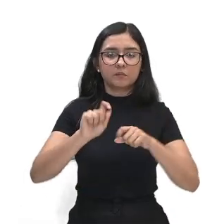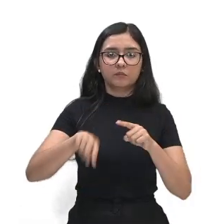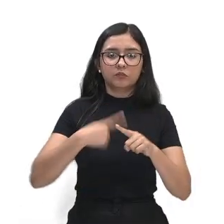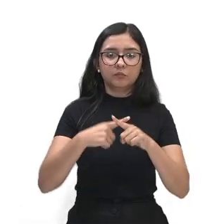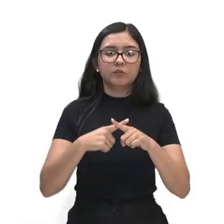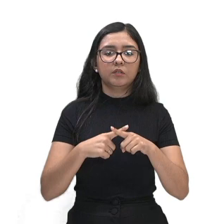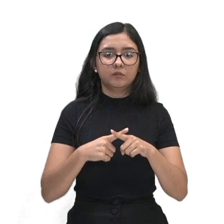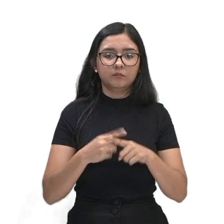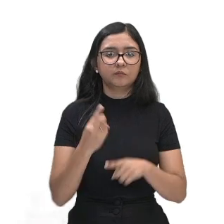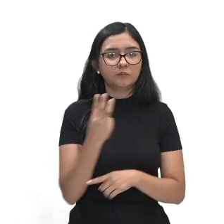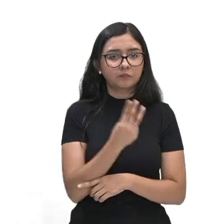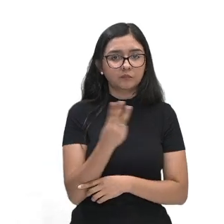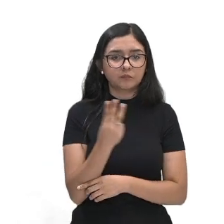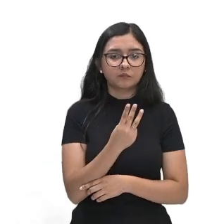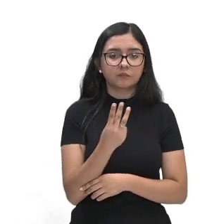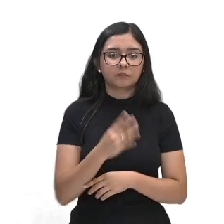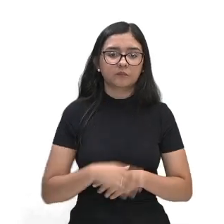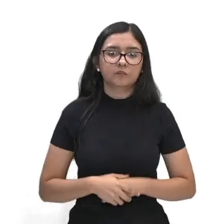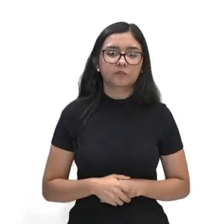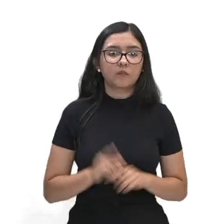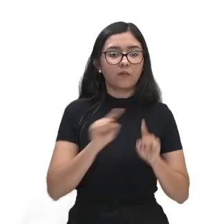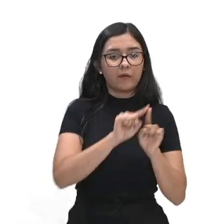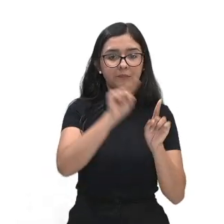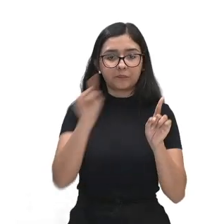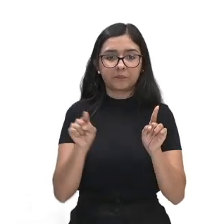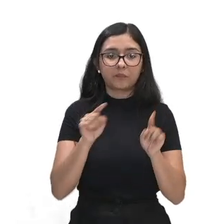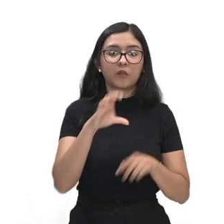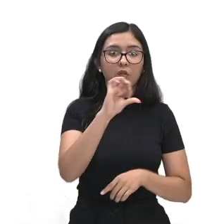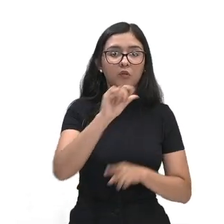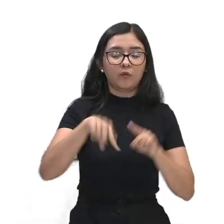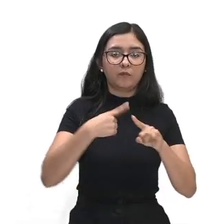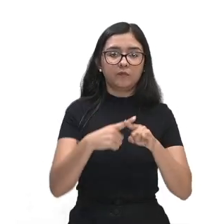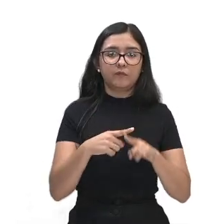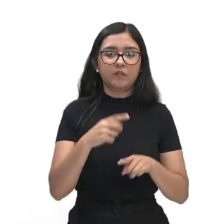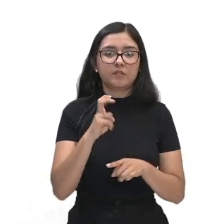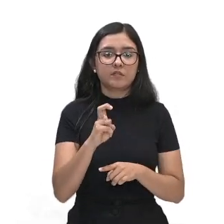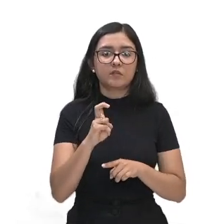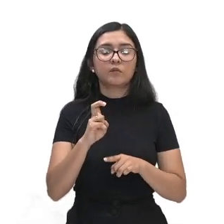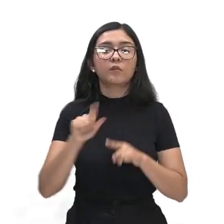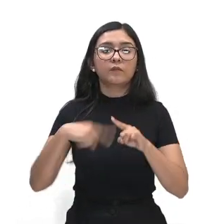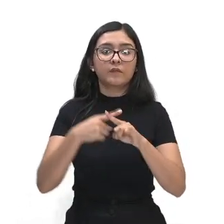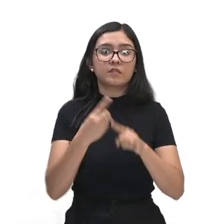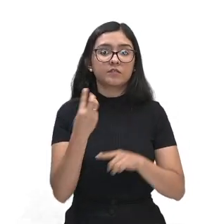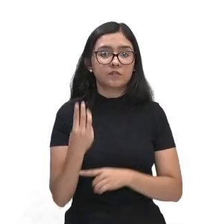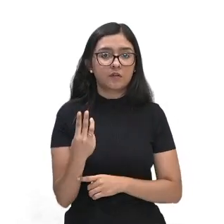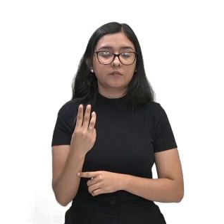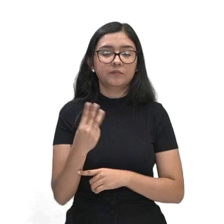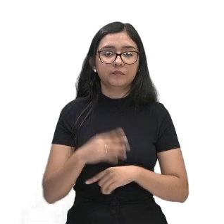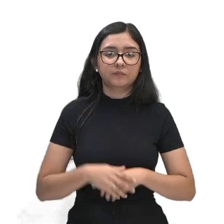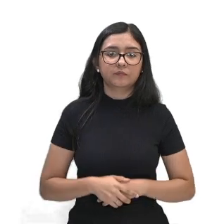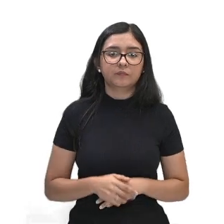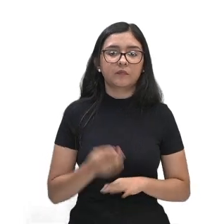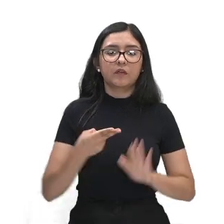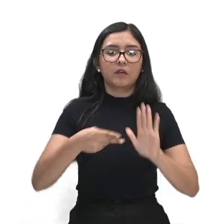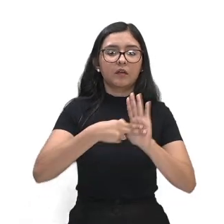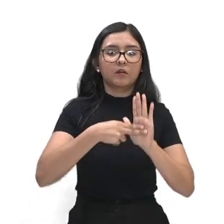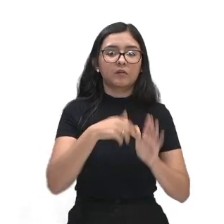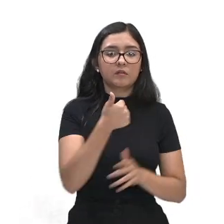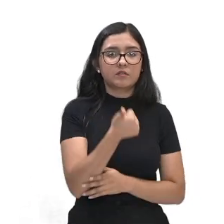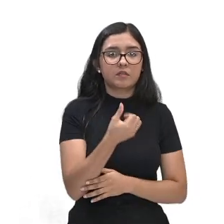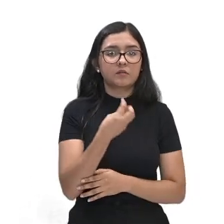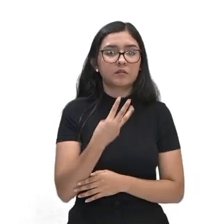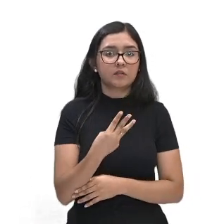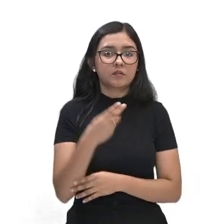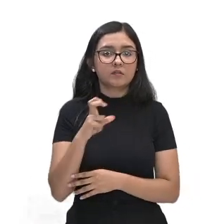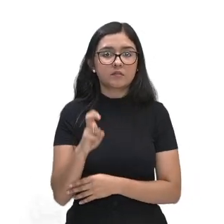vou multiplicar um pelo outro. 9 vezes 5 vezes 3 dá 135.